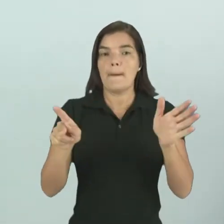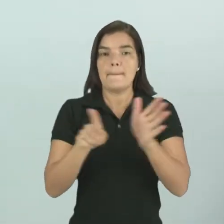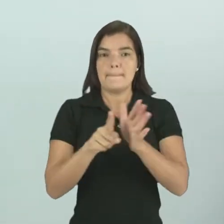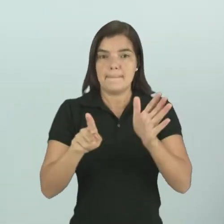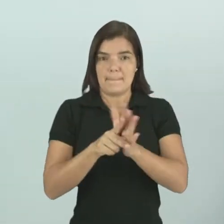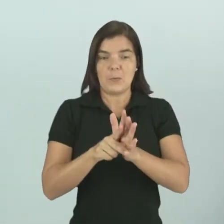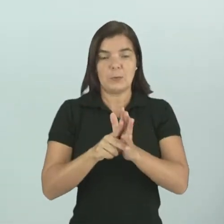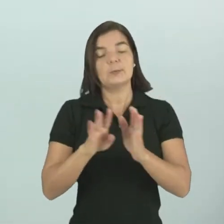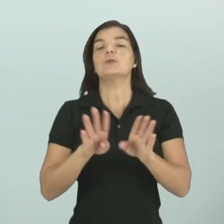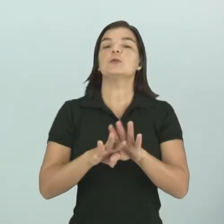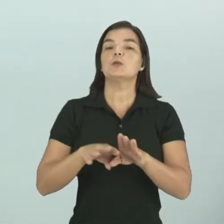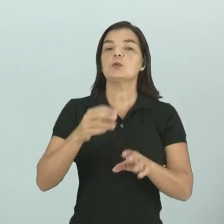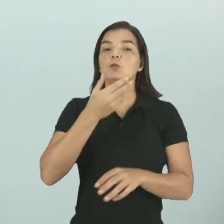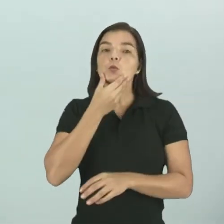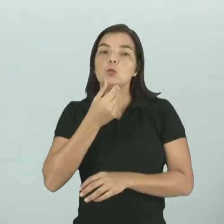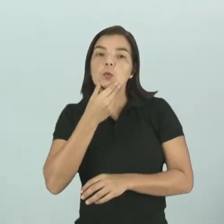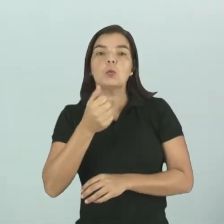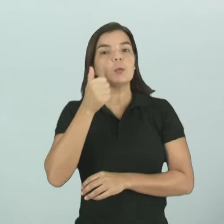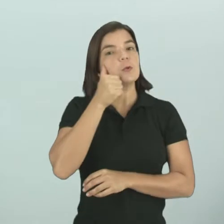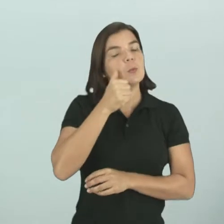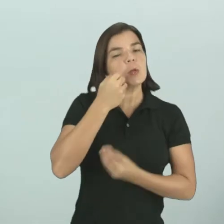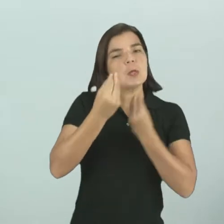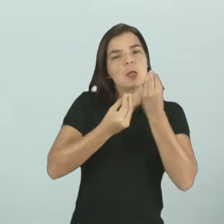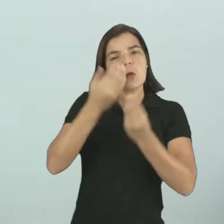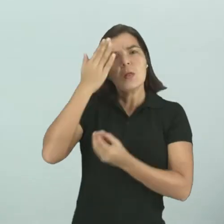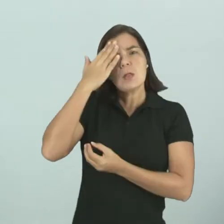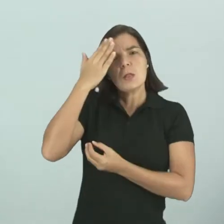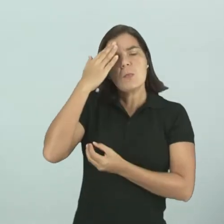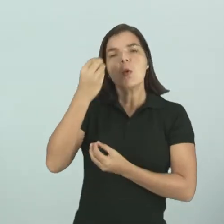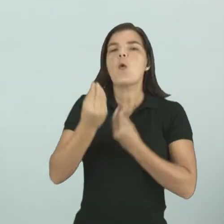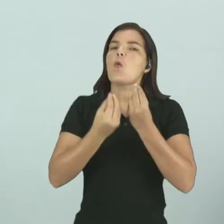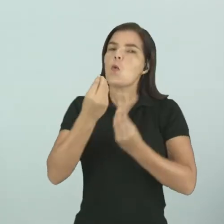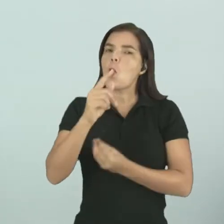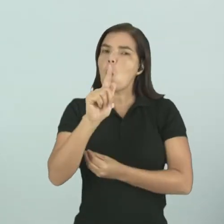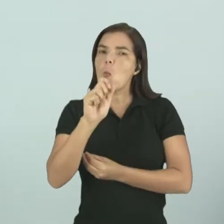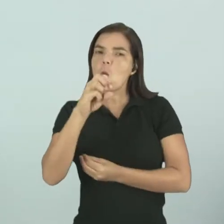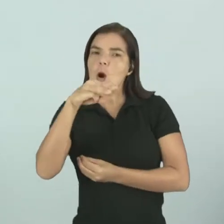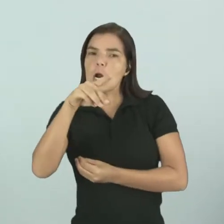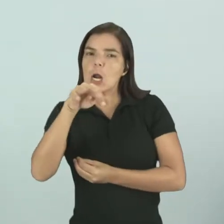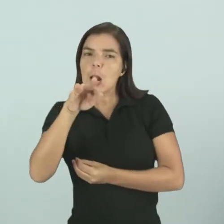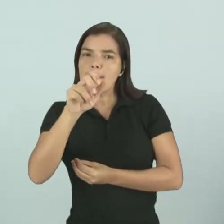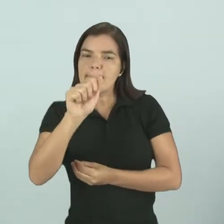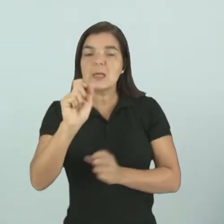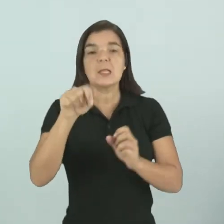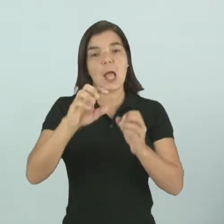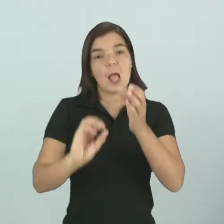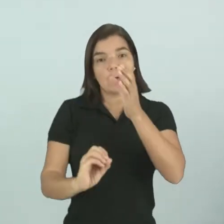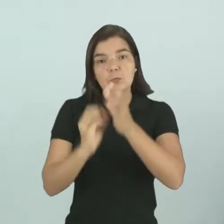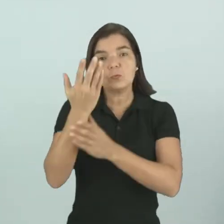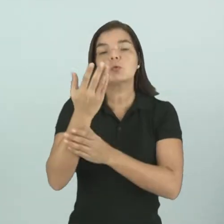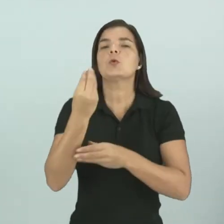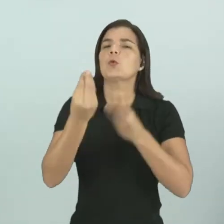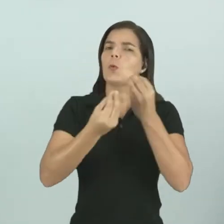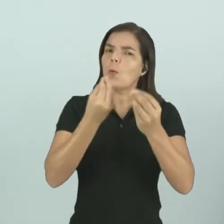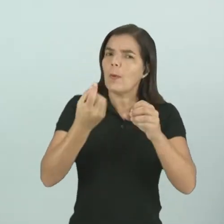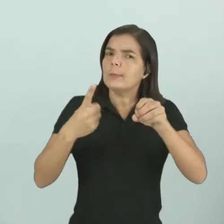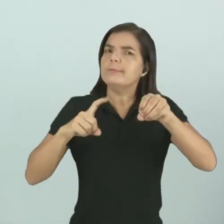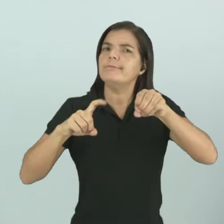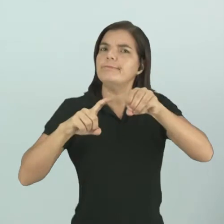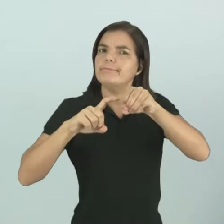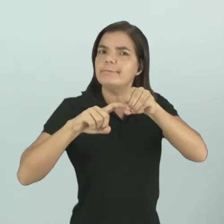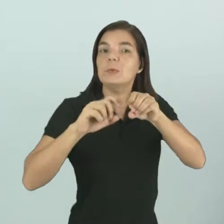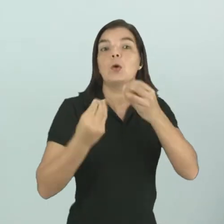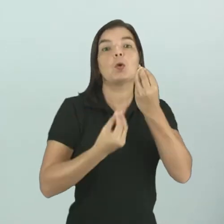e masculino, entendemos como que os gametas eles são produzidos e como que ocorre o encontro, como pode